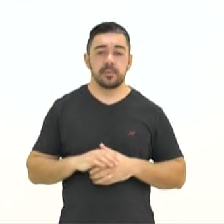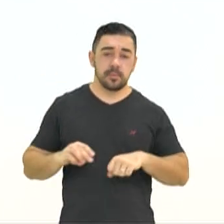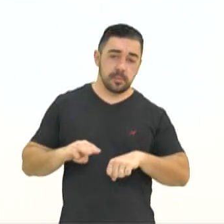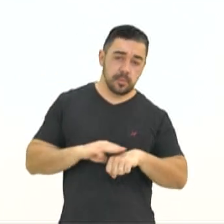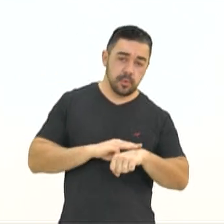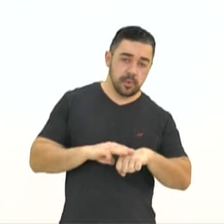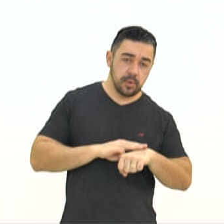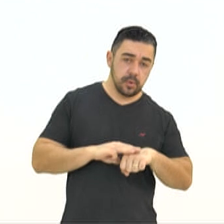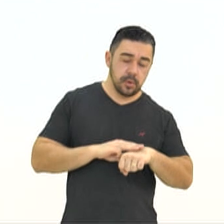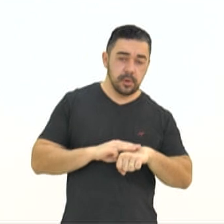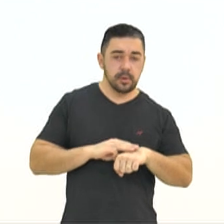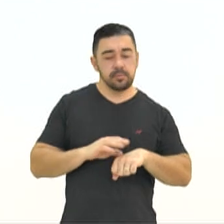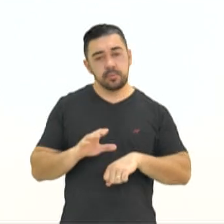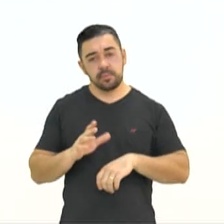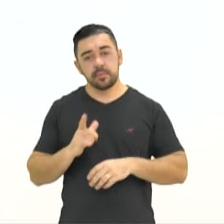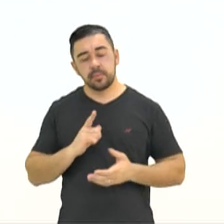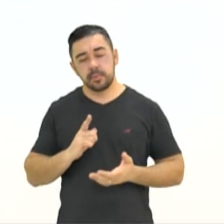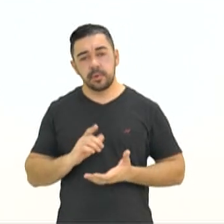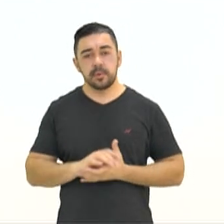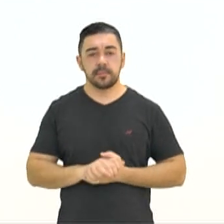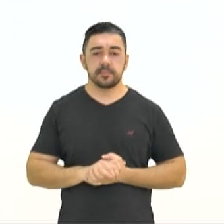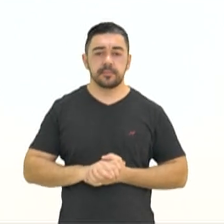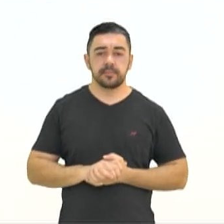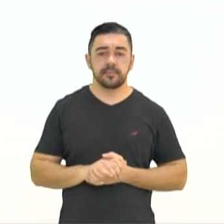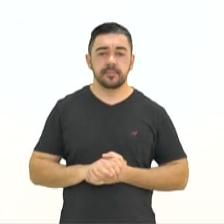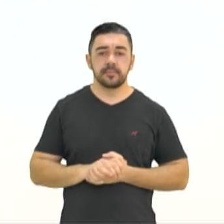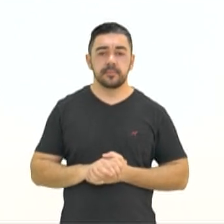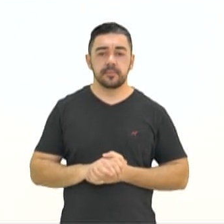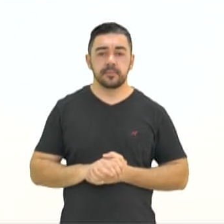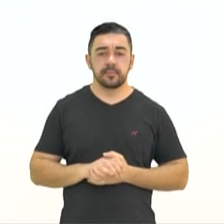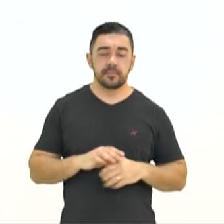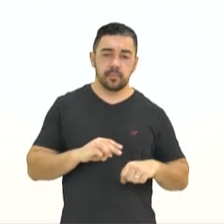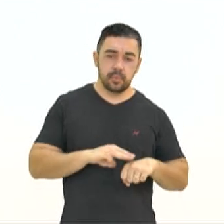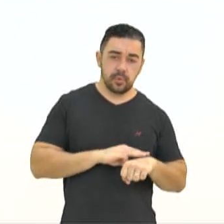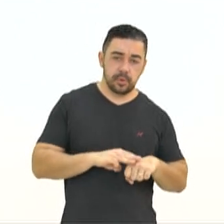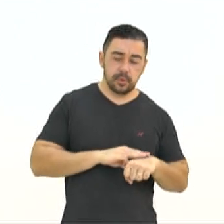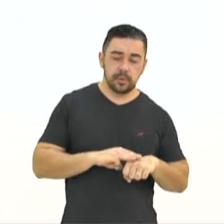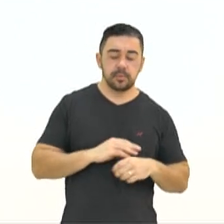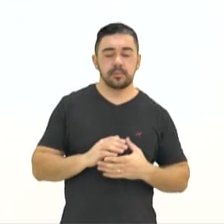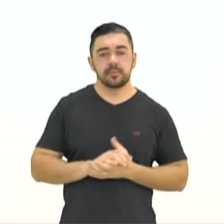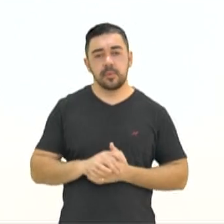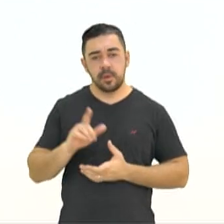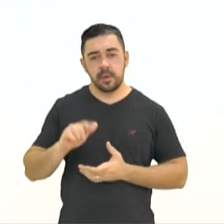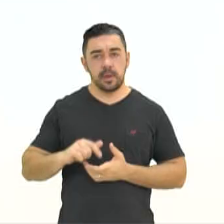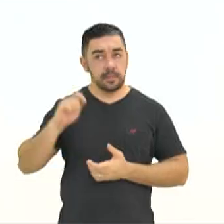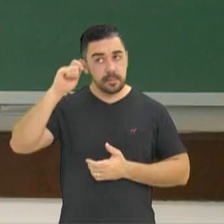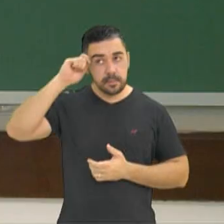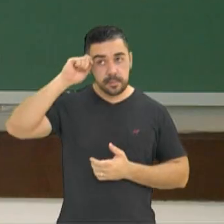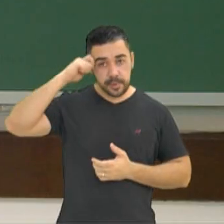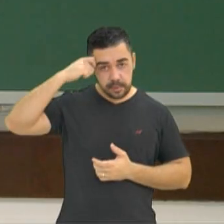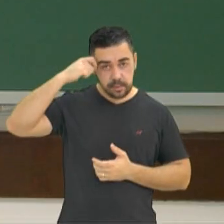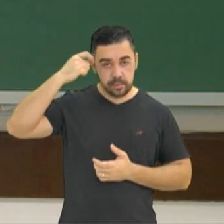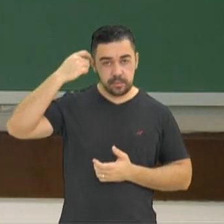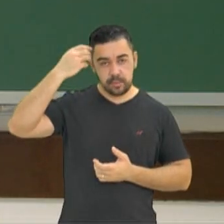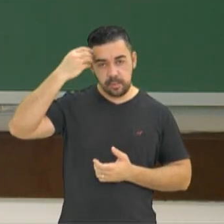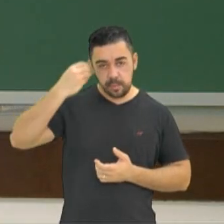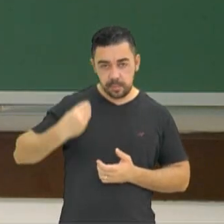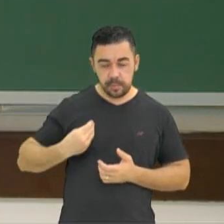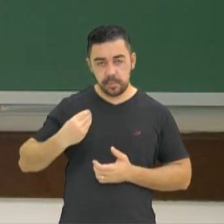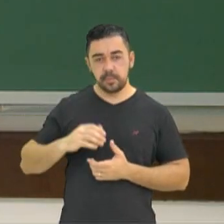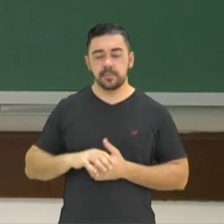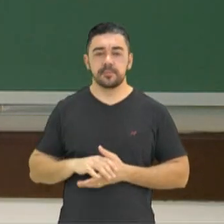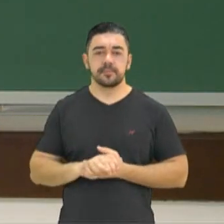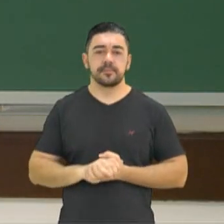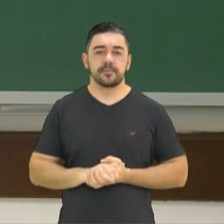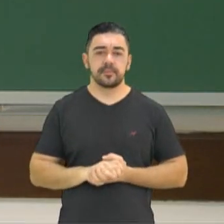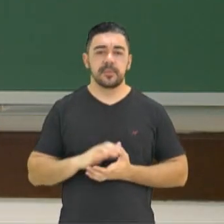ou morena, castanho, rubio e pelirrojo. Então, moreno ou morena é o cabelo preto, né? É cabelo bem escuro.